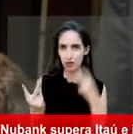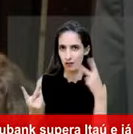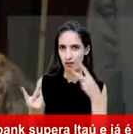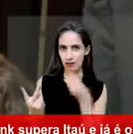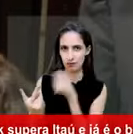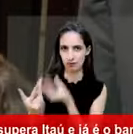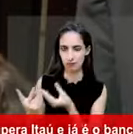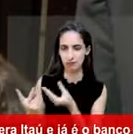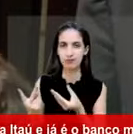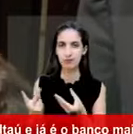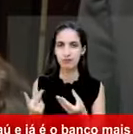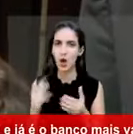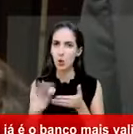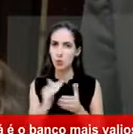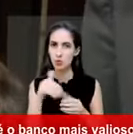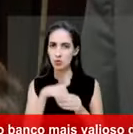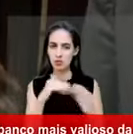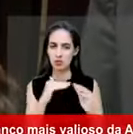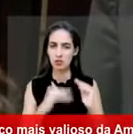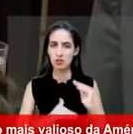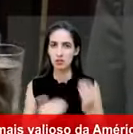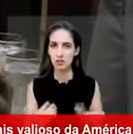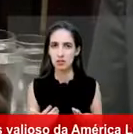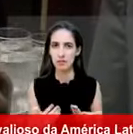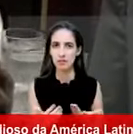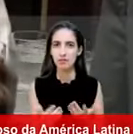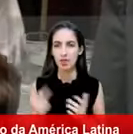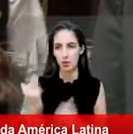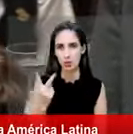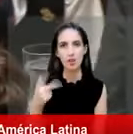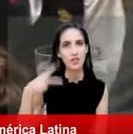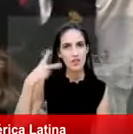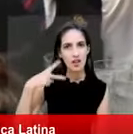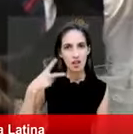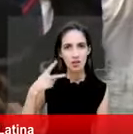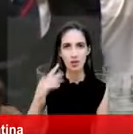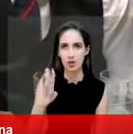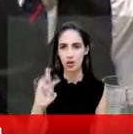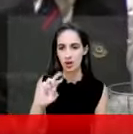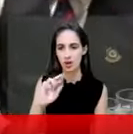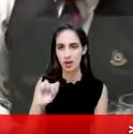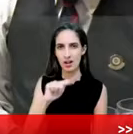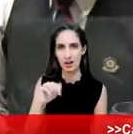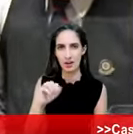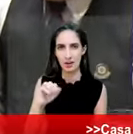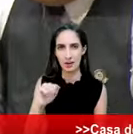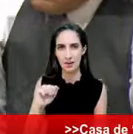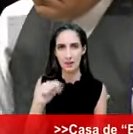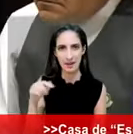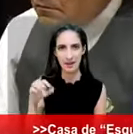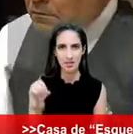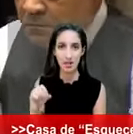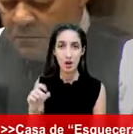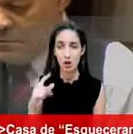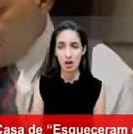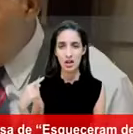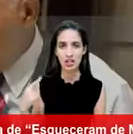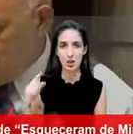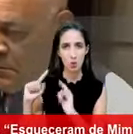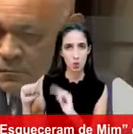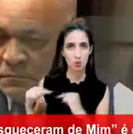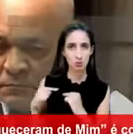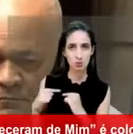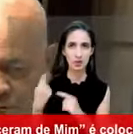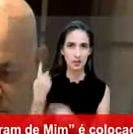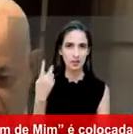mencionei por muitas vezes da sua fala em ataques ao meu discurso no final da sessão do ano